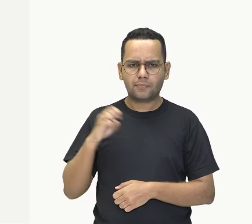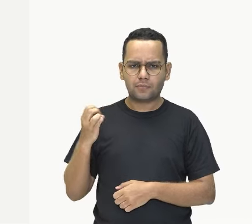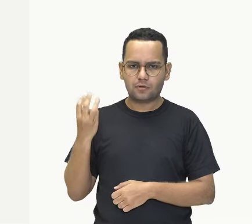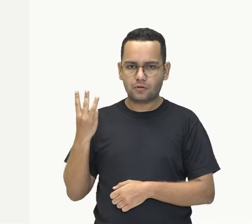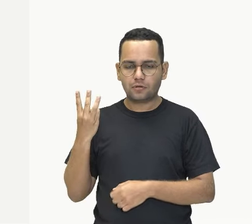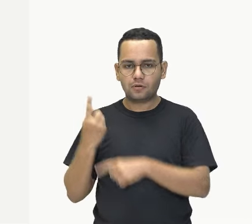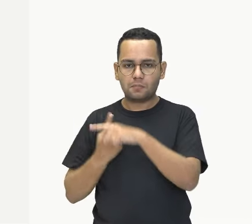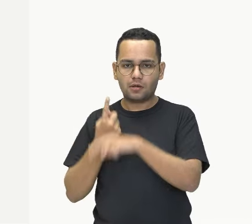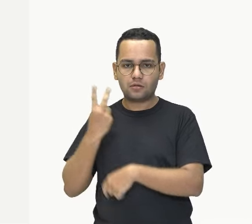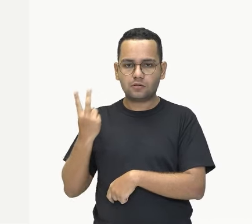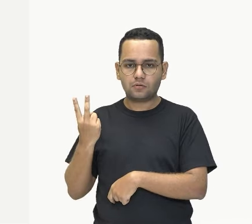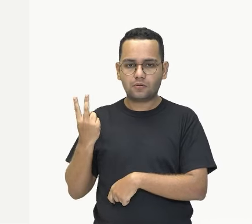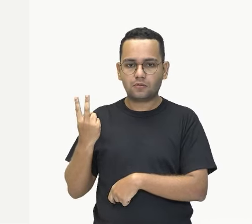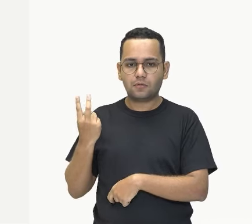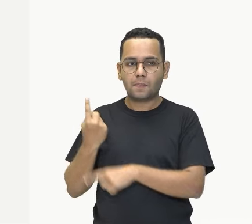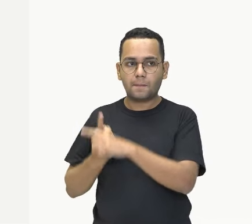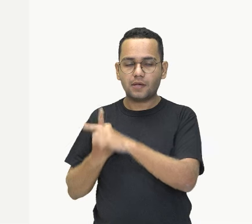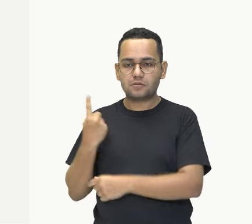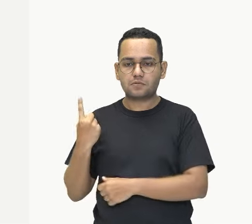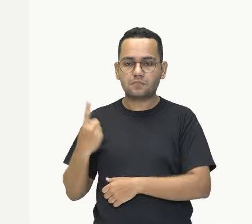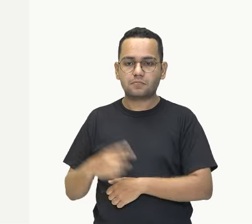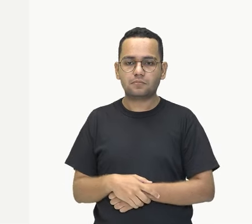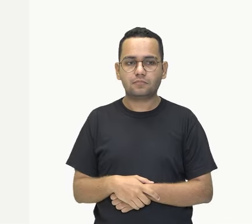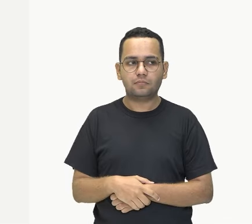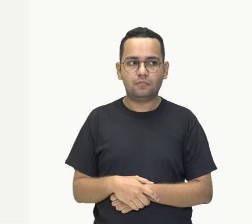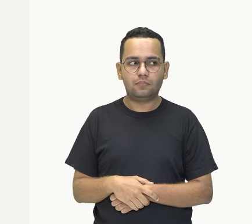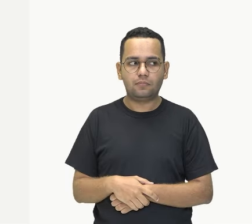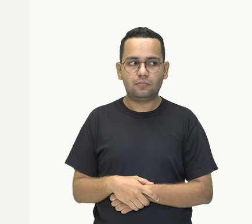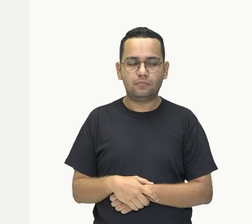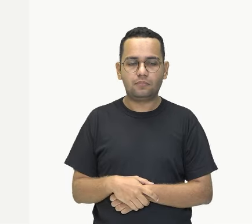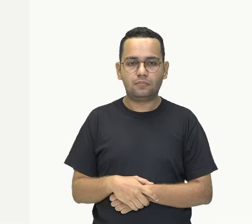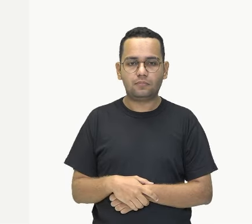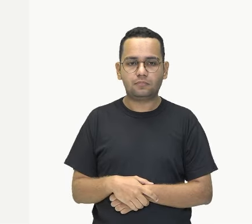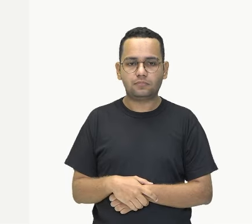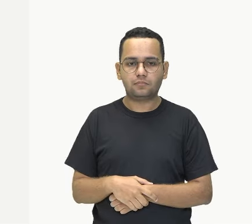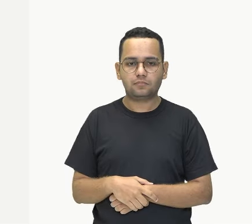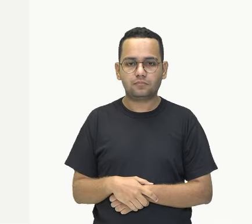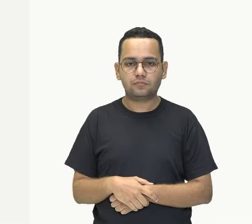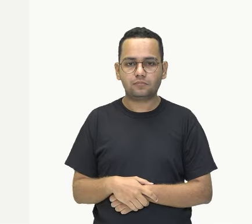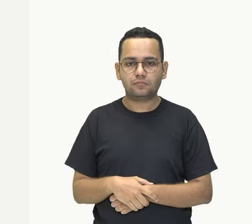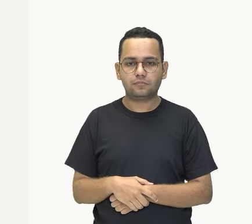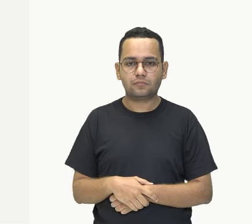mais 2 e mais 1 aqui do